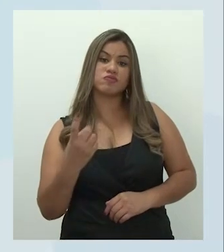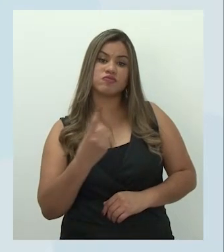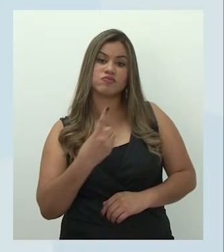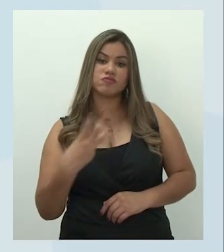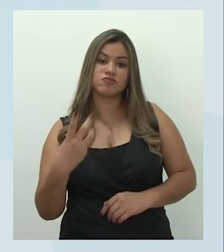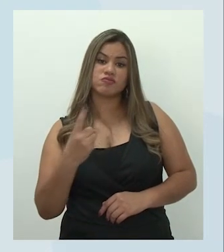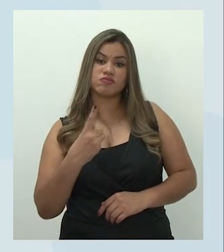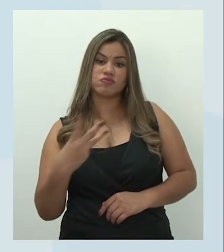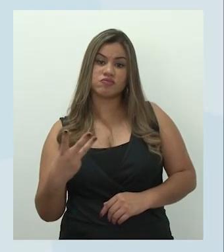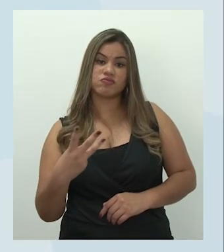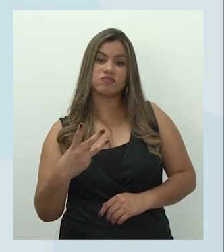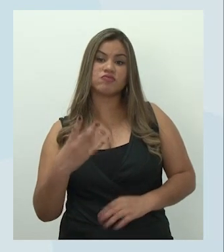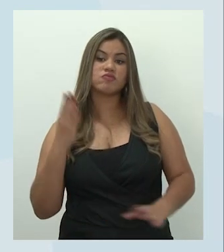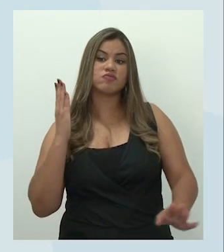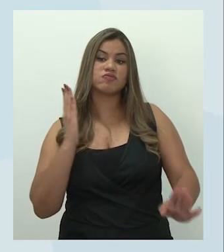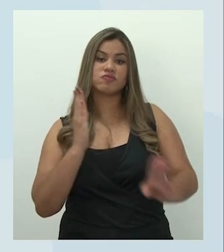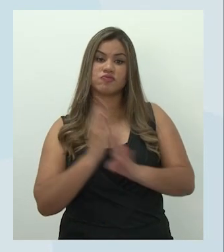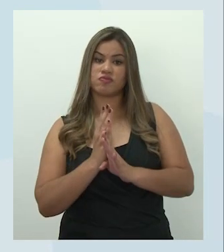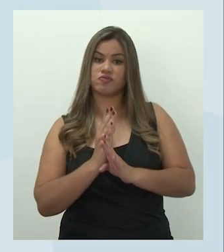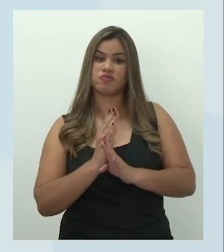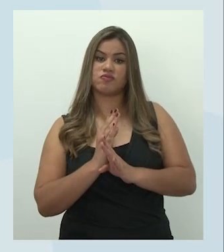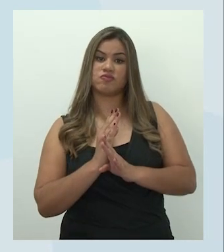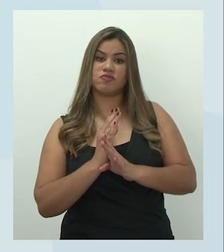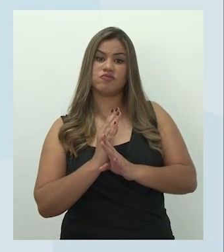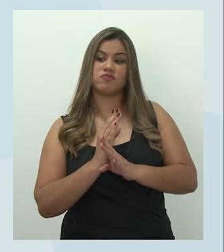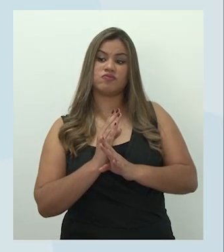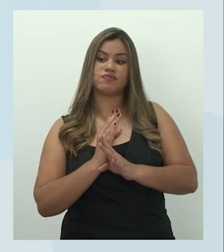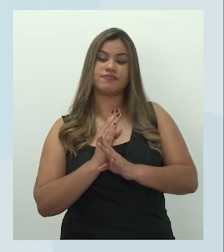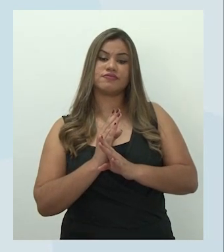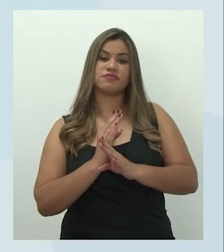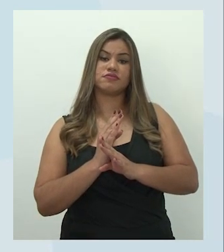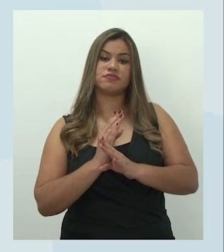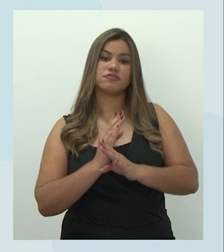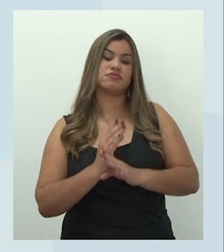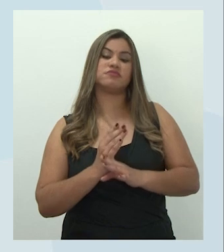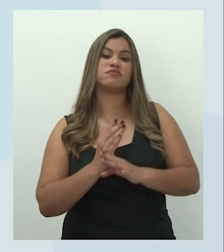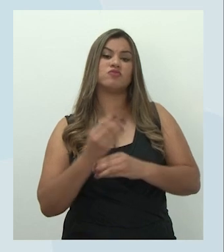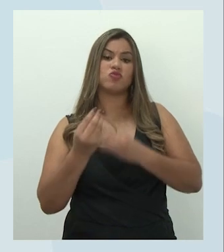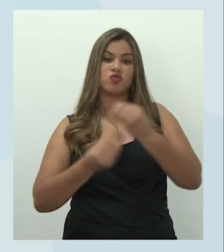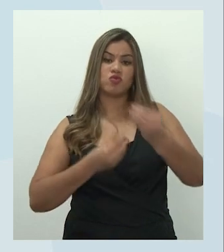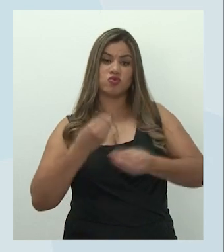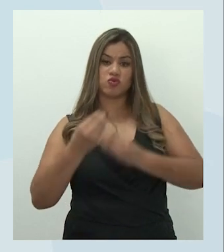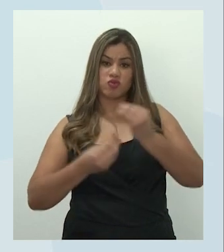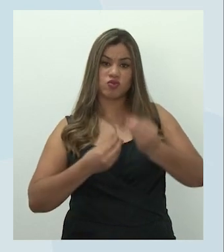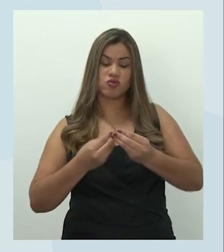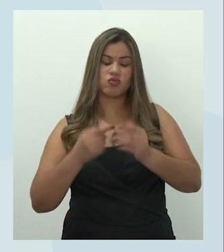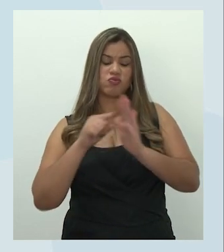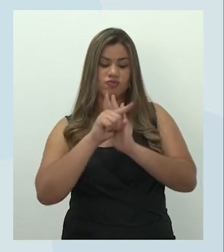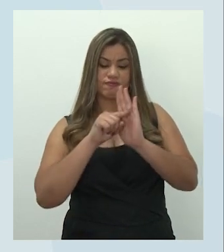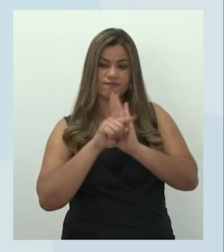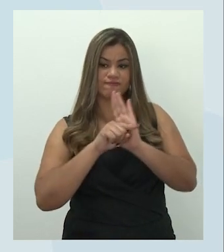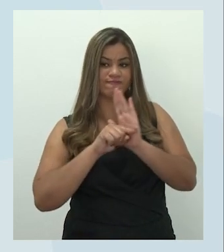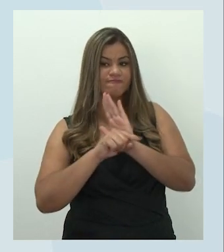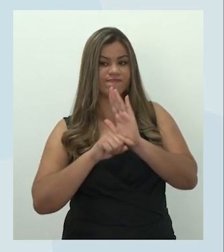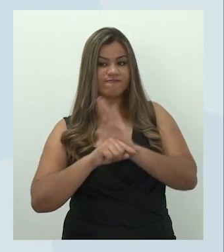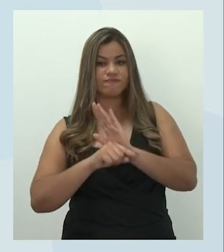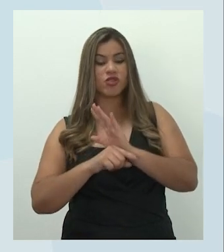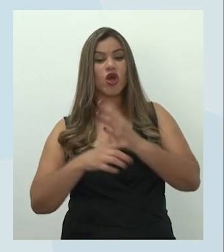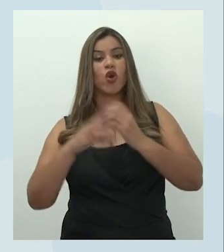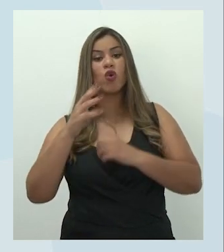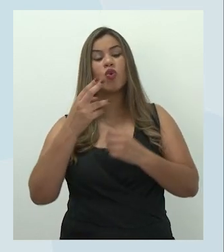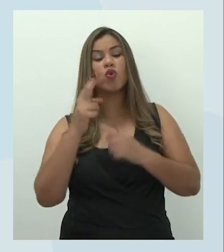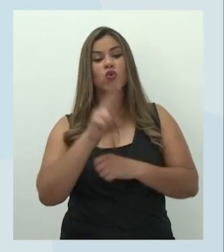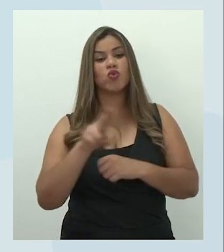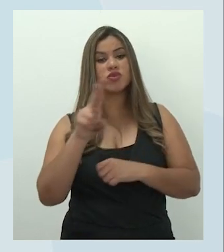que é reconhecer, por meio de investigações, utilizando a calculadora, quando necessário, as